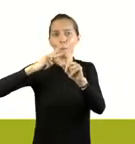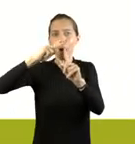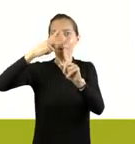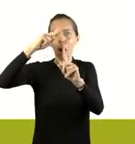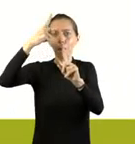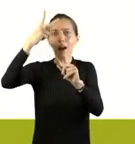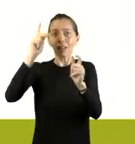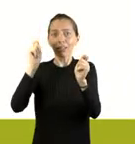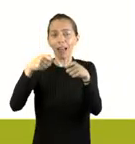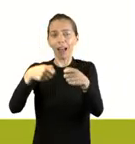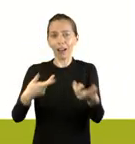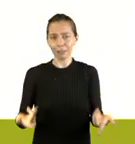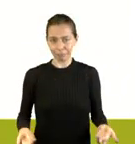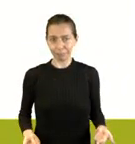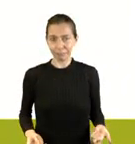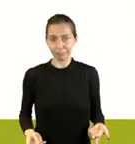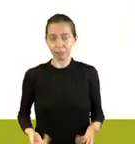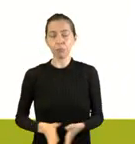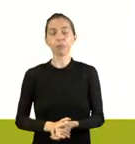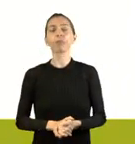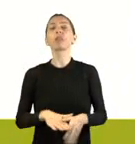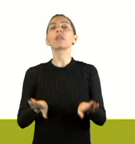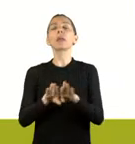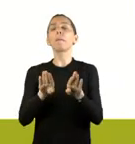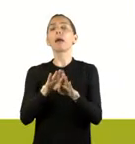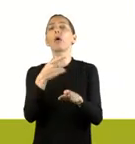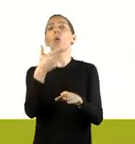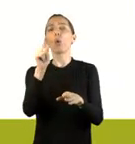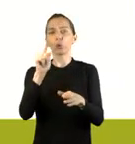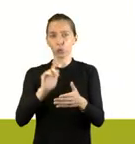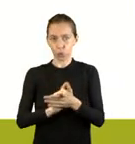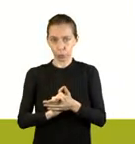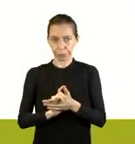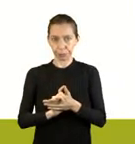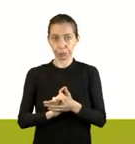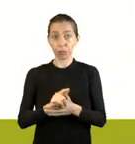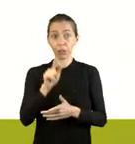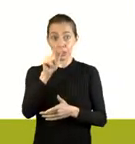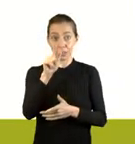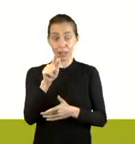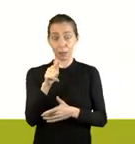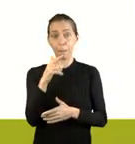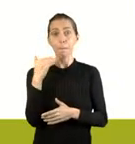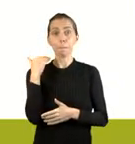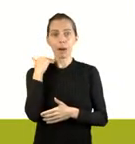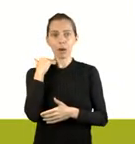Então, outra coisa. Abra conta em uma corretora